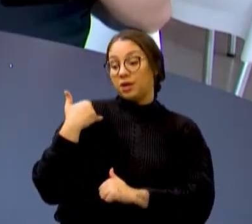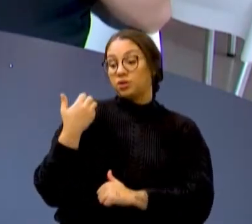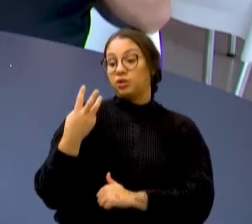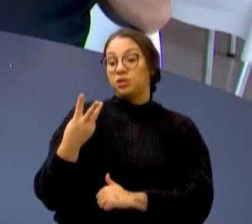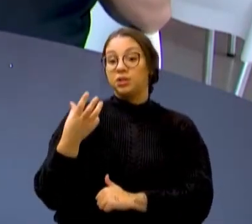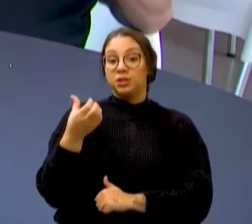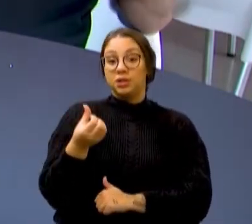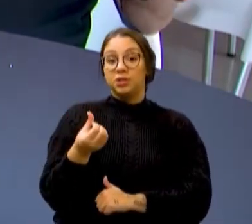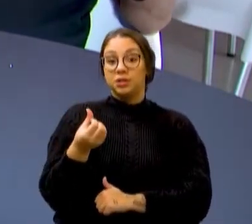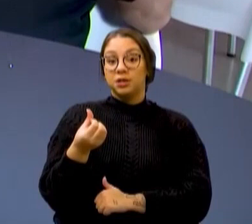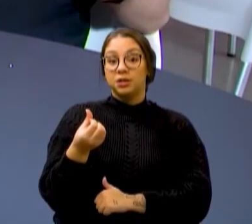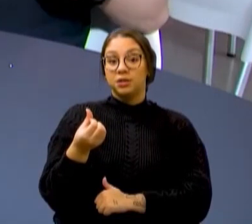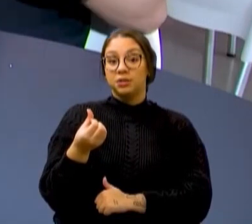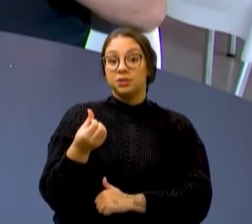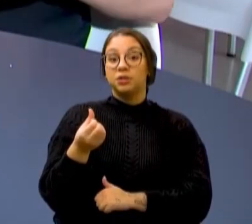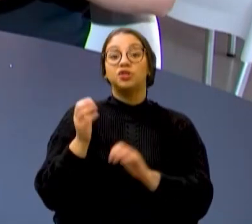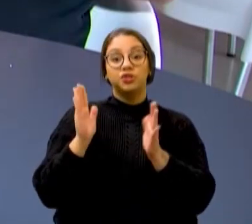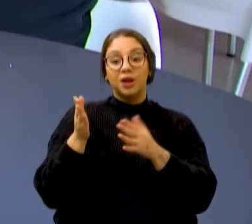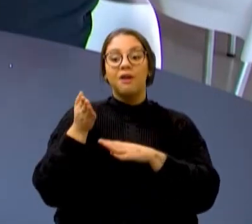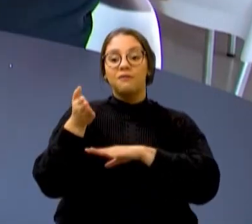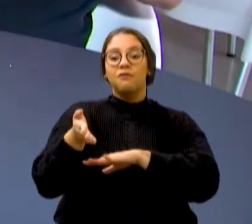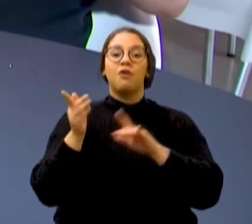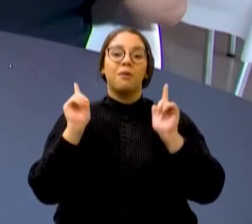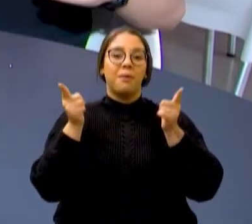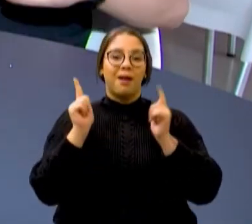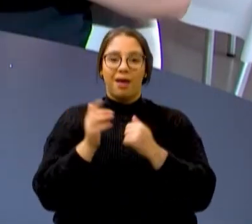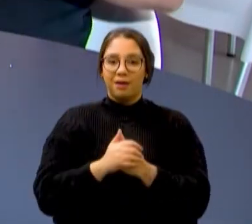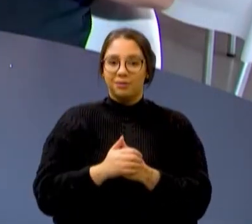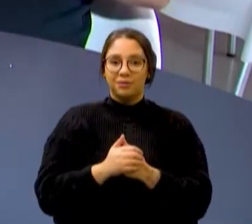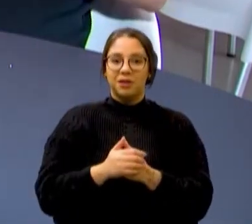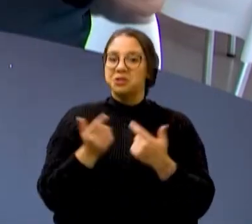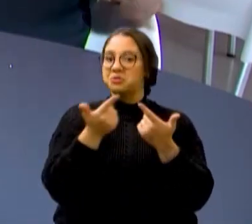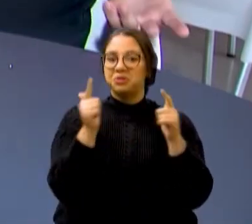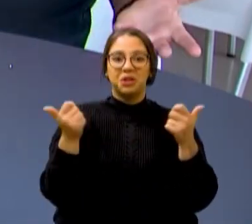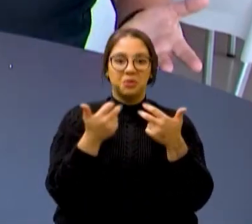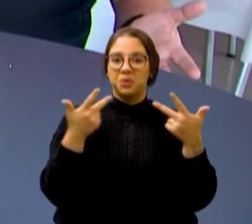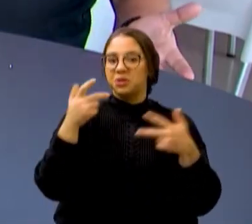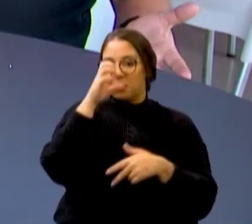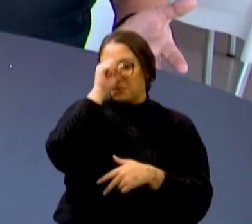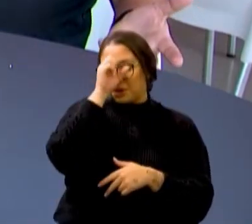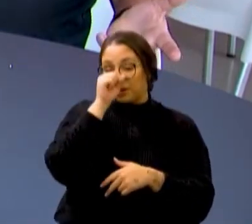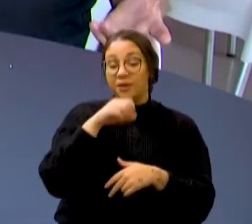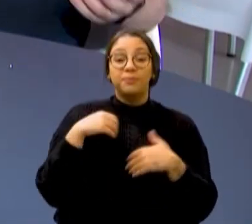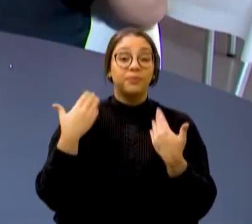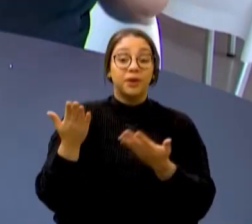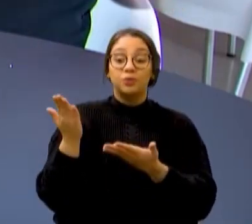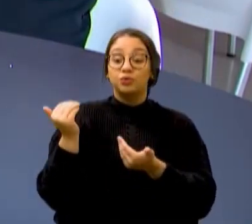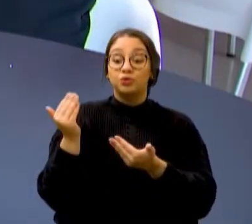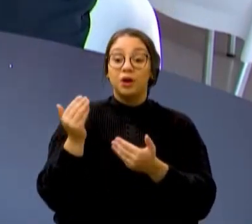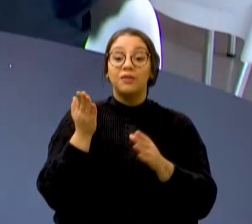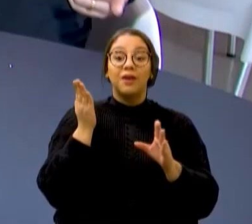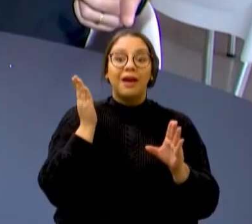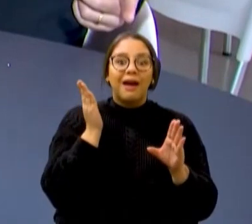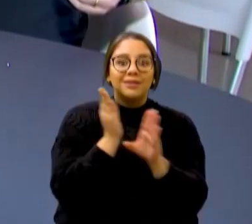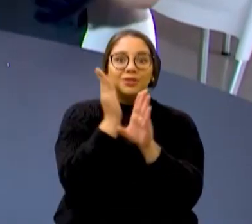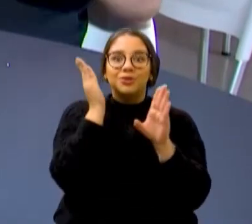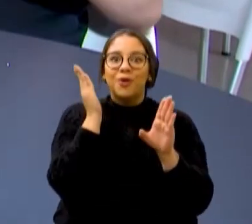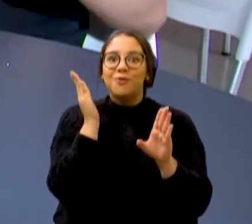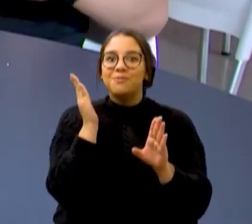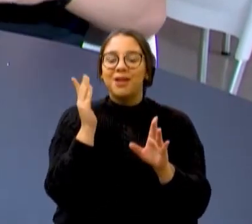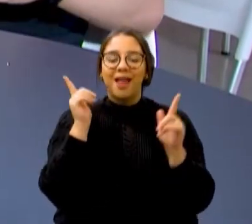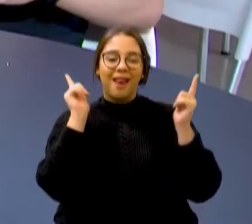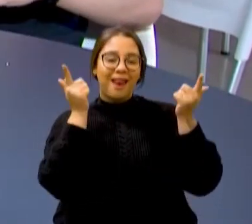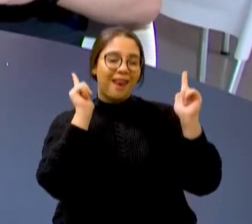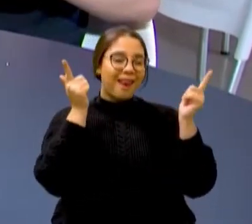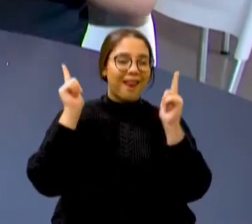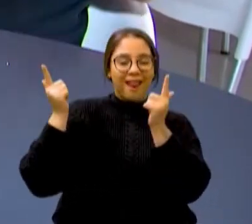36, certamente, ele já foi para balada, ele já não tem mais muito o que aprender em balada. Bem isso, o jovem está descobrindo a balada,